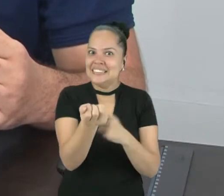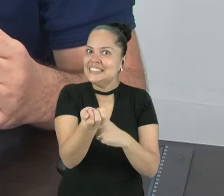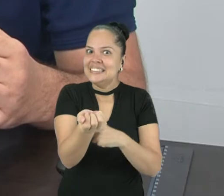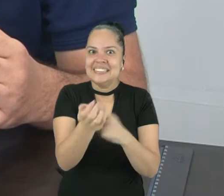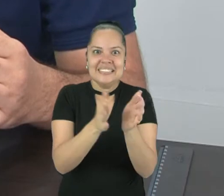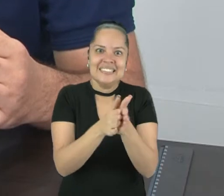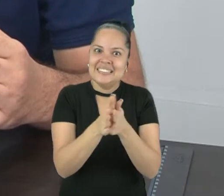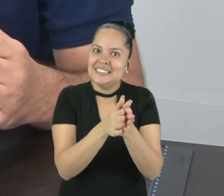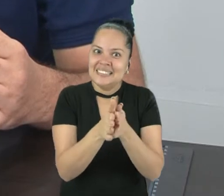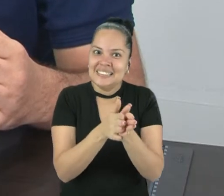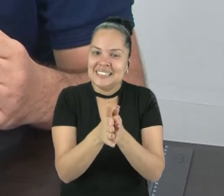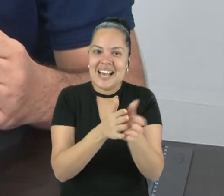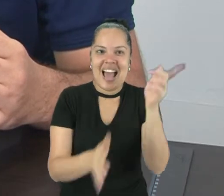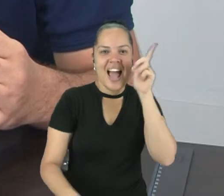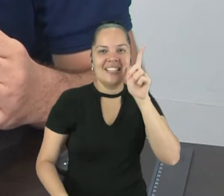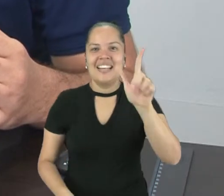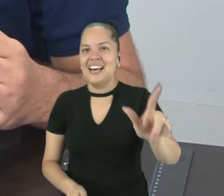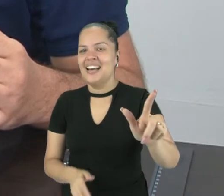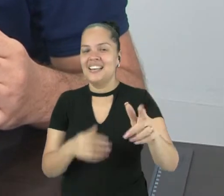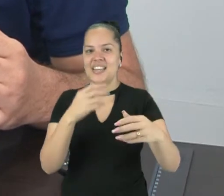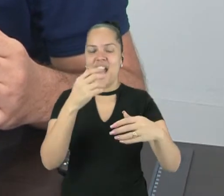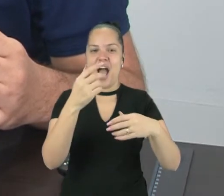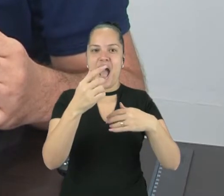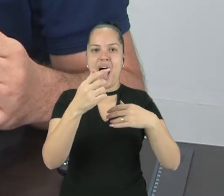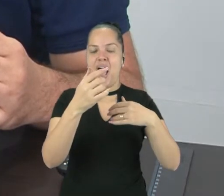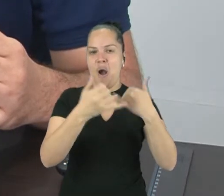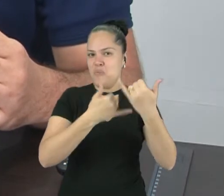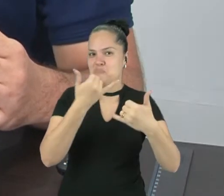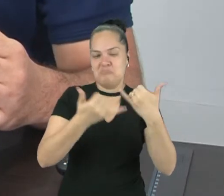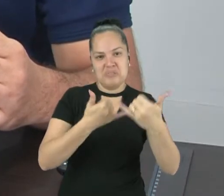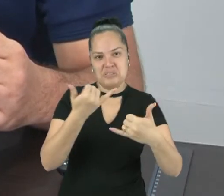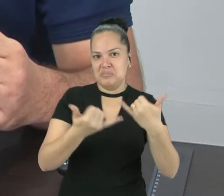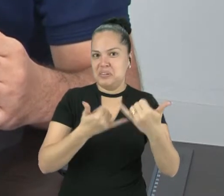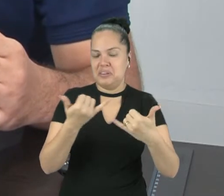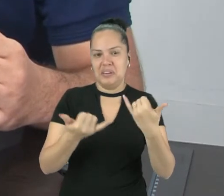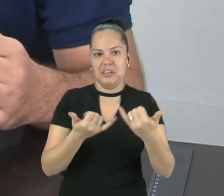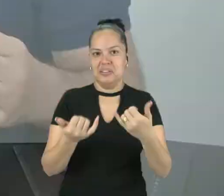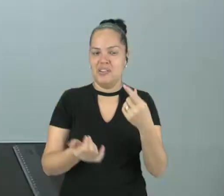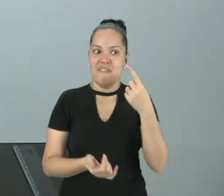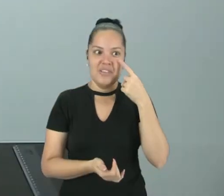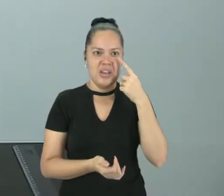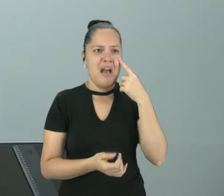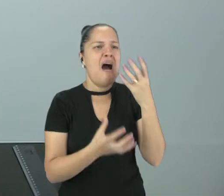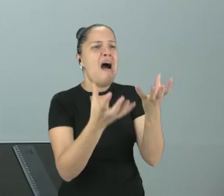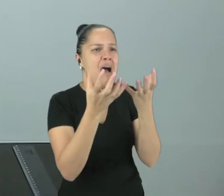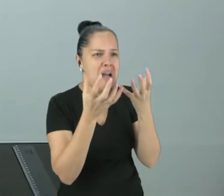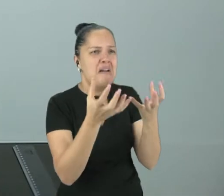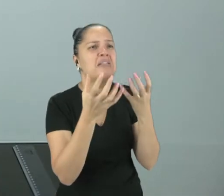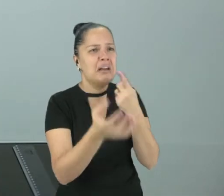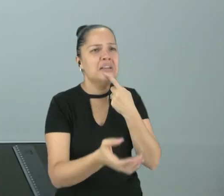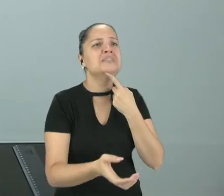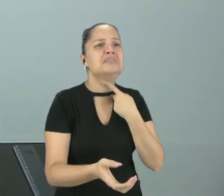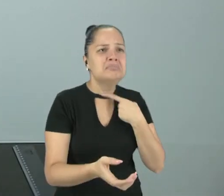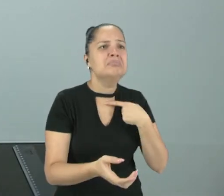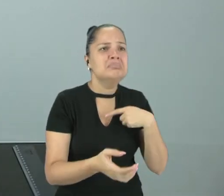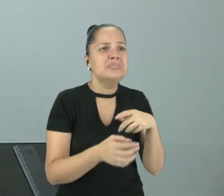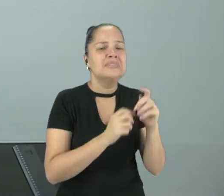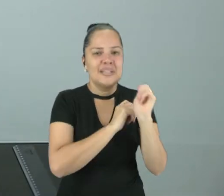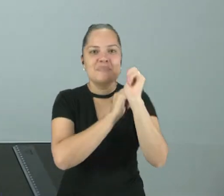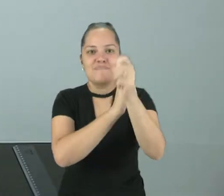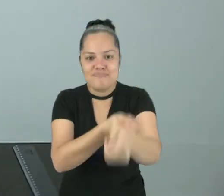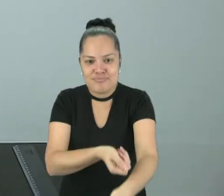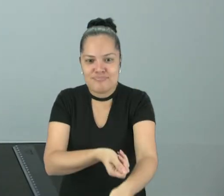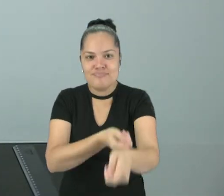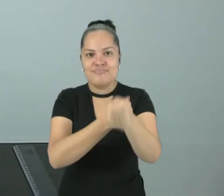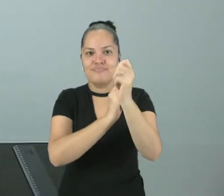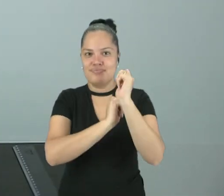esperado não é para ganhar Aquele prêmio que nunca sai às vezes né que você Olha aquele prêmio eu quero aquele prêmio aí vai lá pega o peixinho